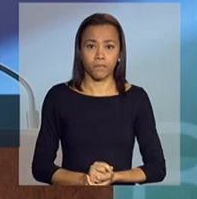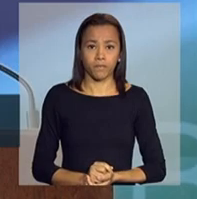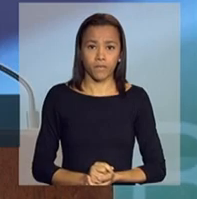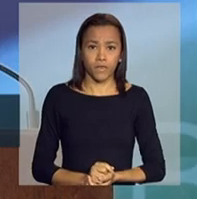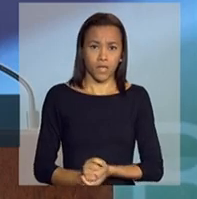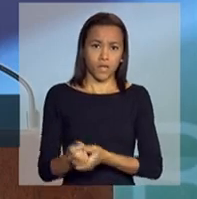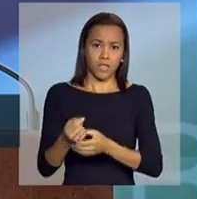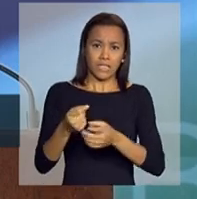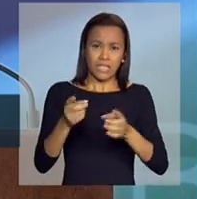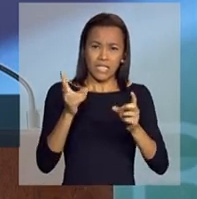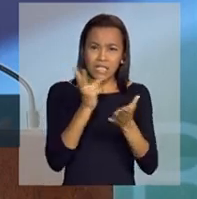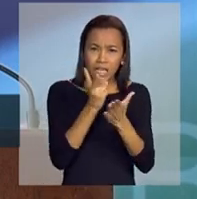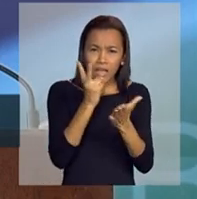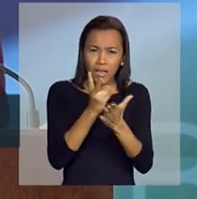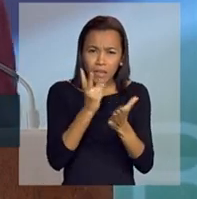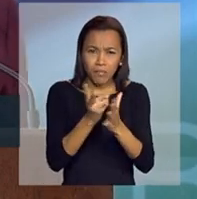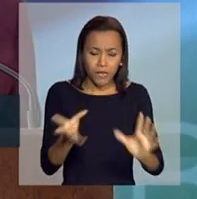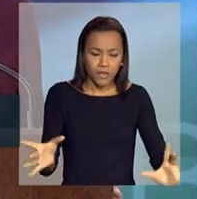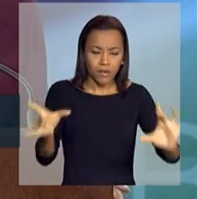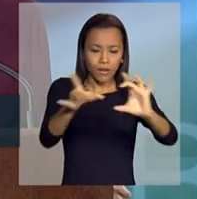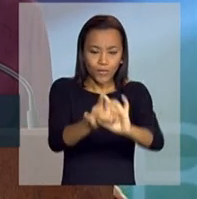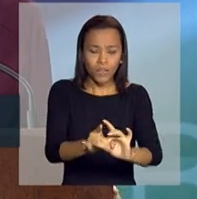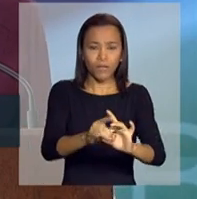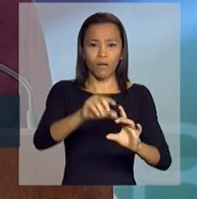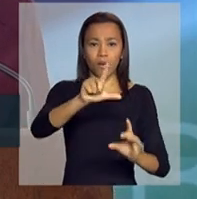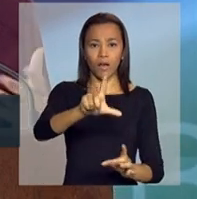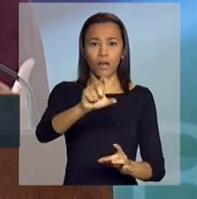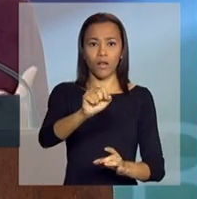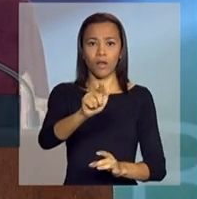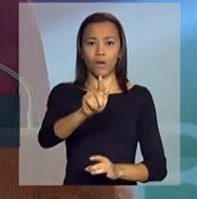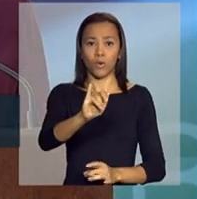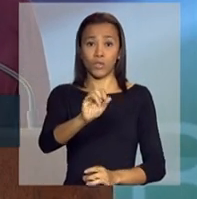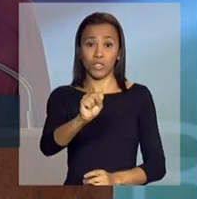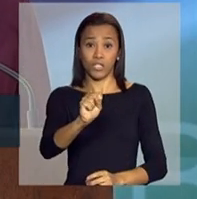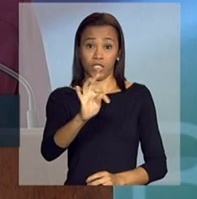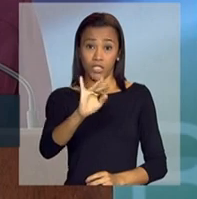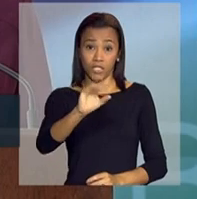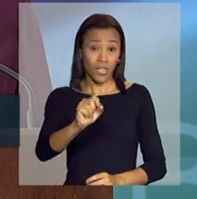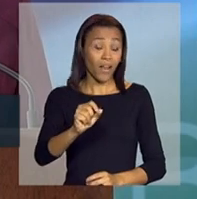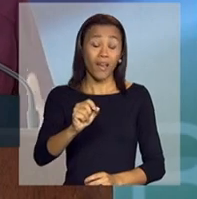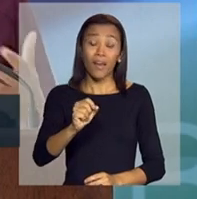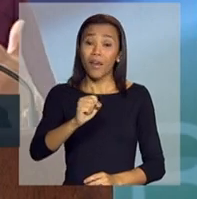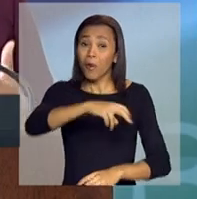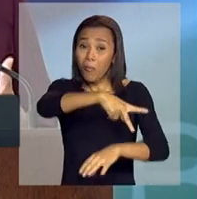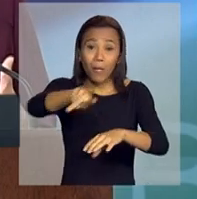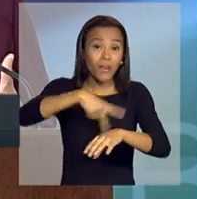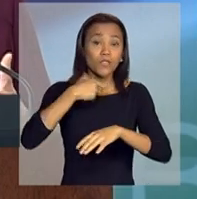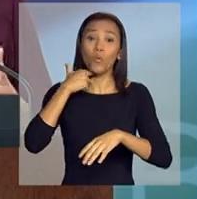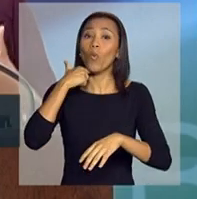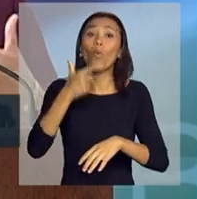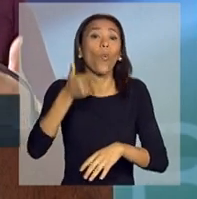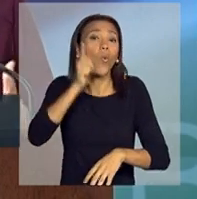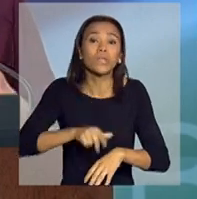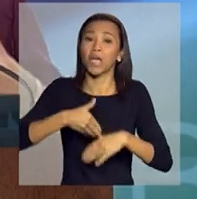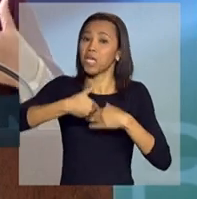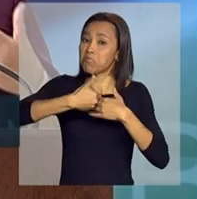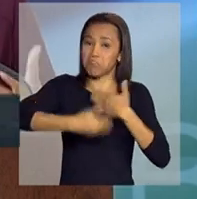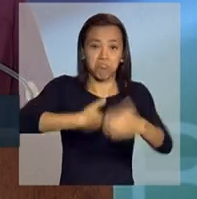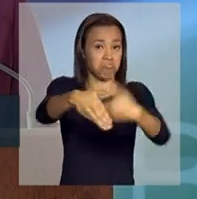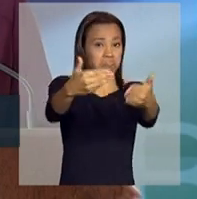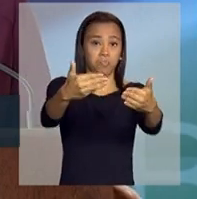no tecido da malha logística, é um país míope. E isso nós